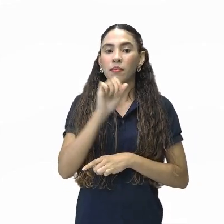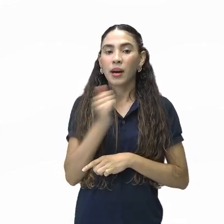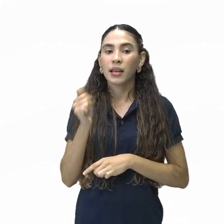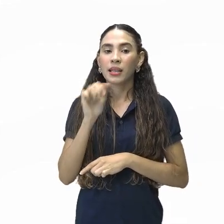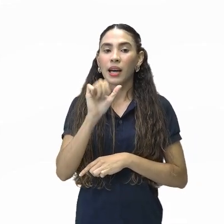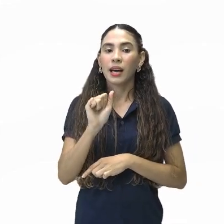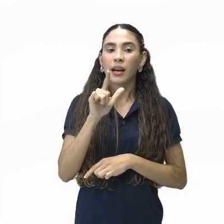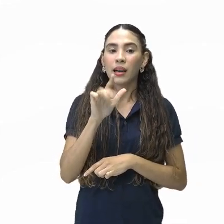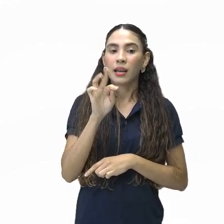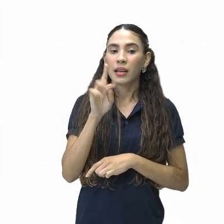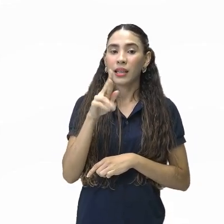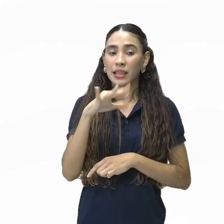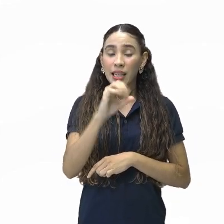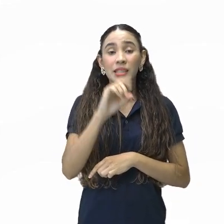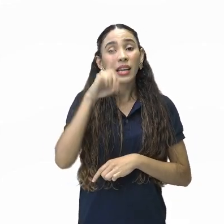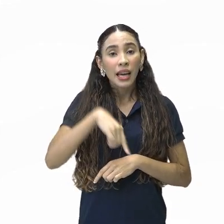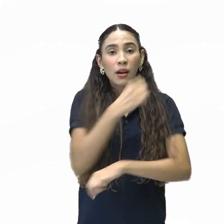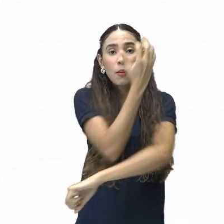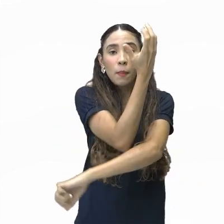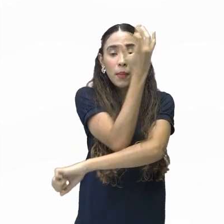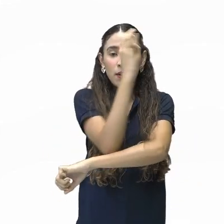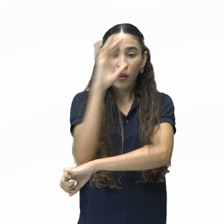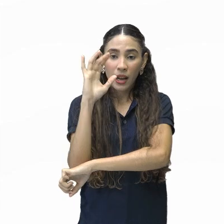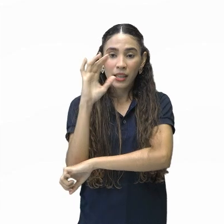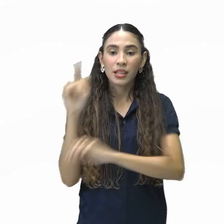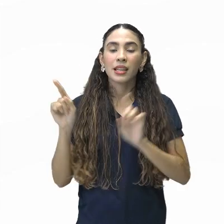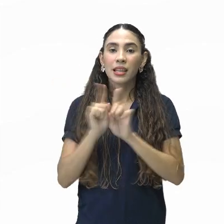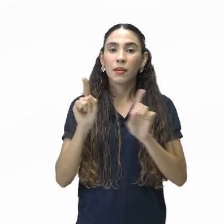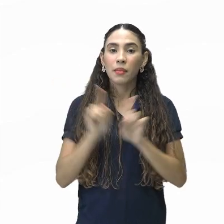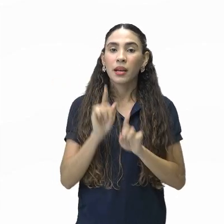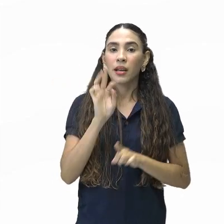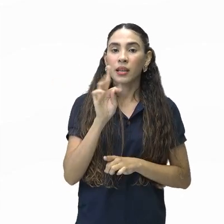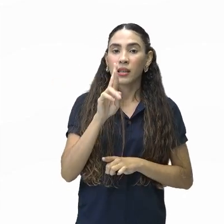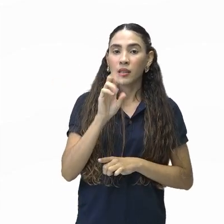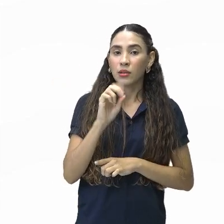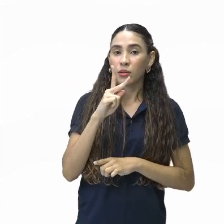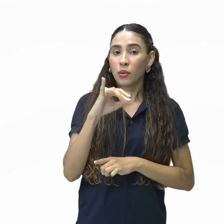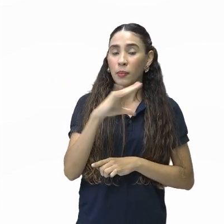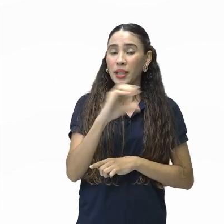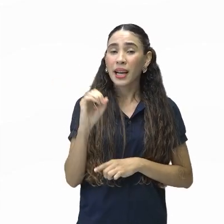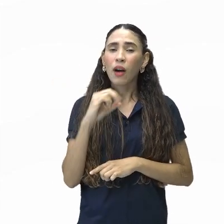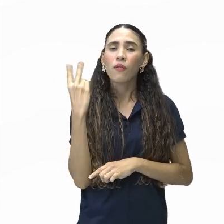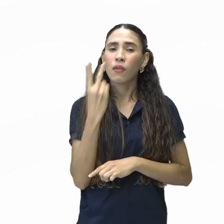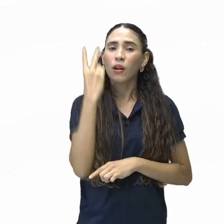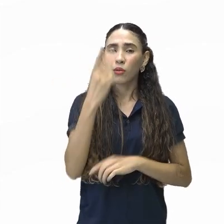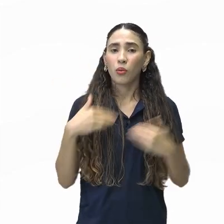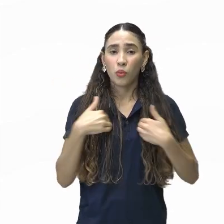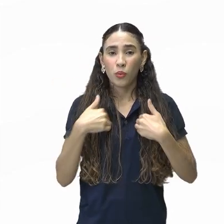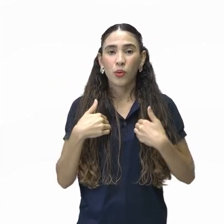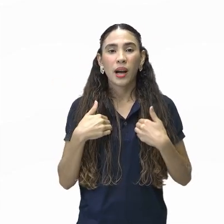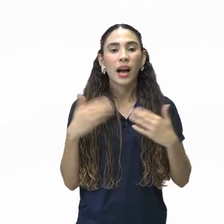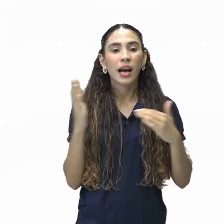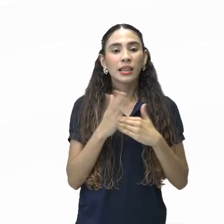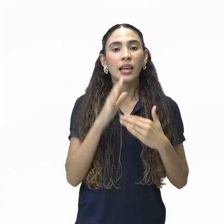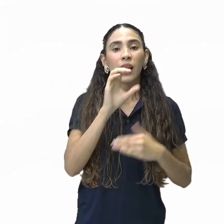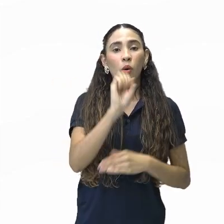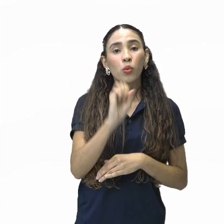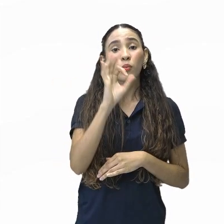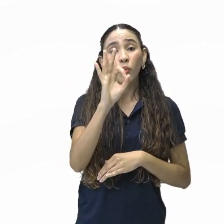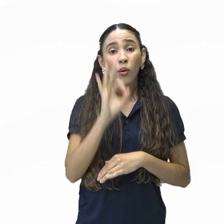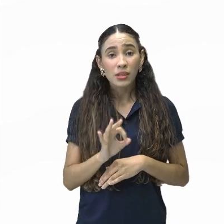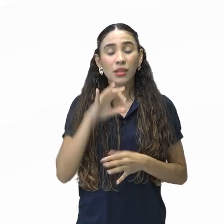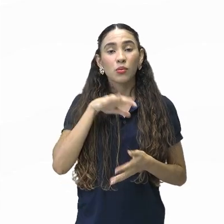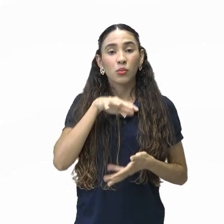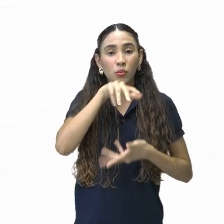A Mata Atlântica é uma floresta tropical rica em espécies. Estima-se que até 8% das espécies